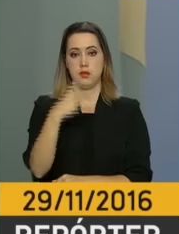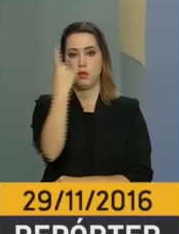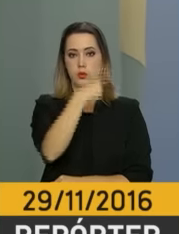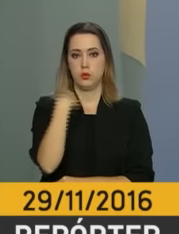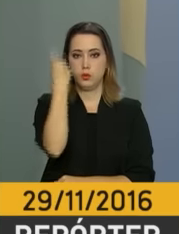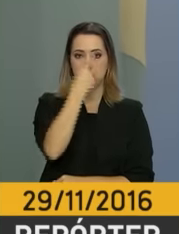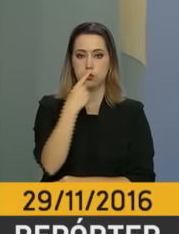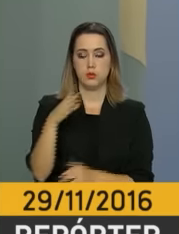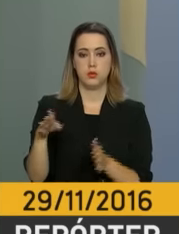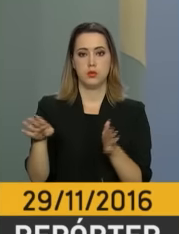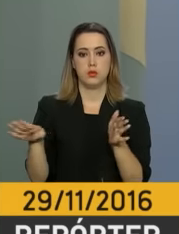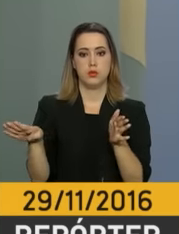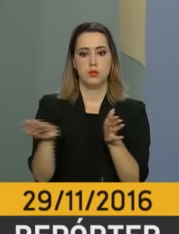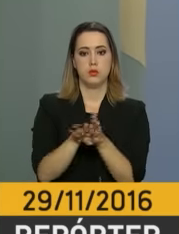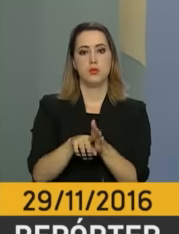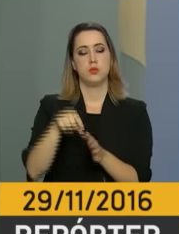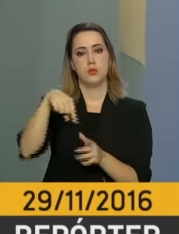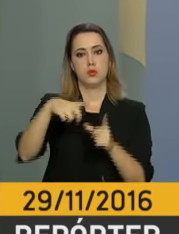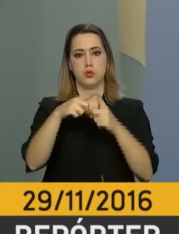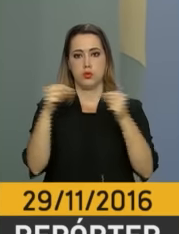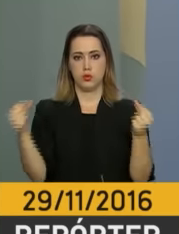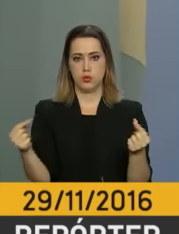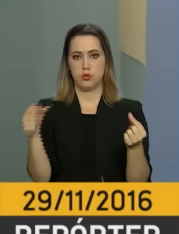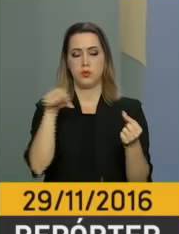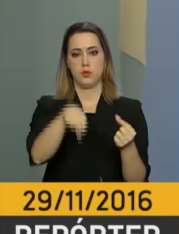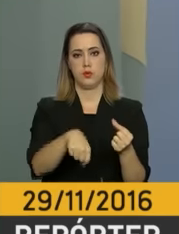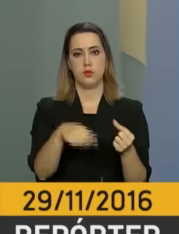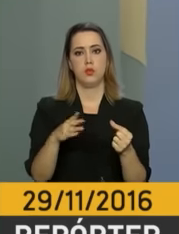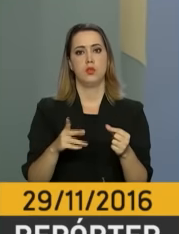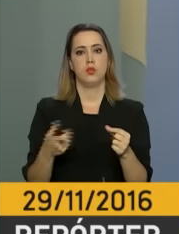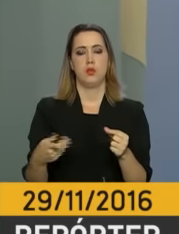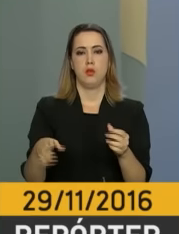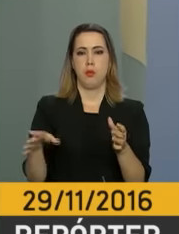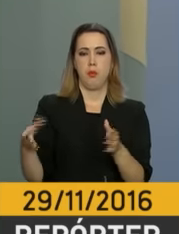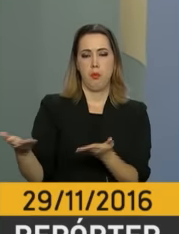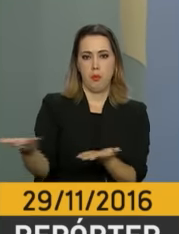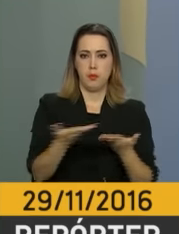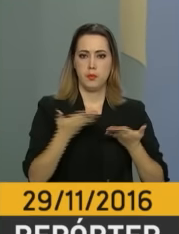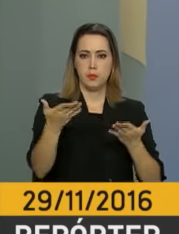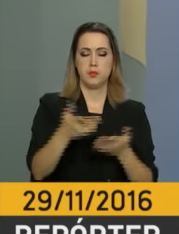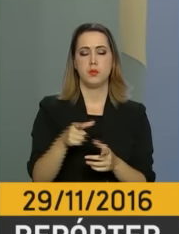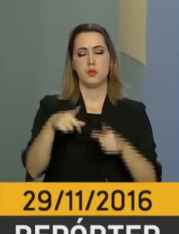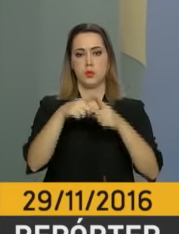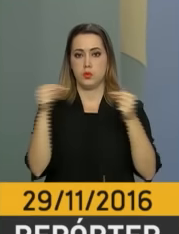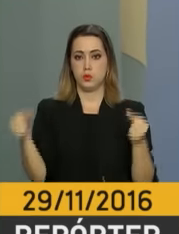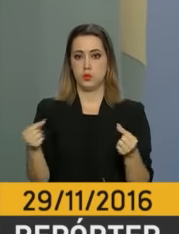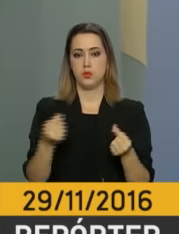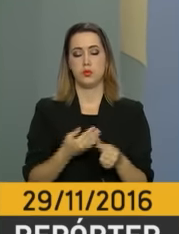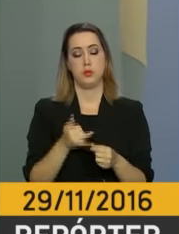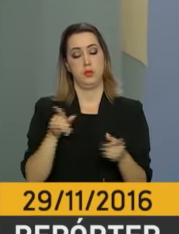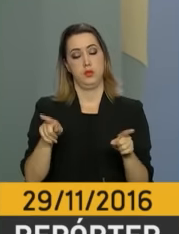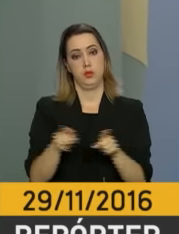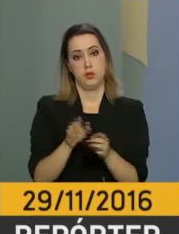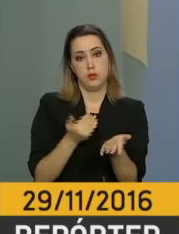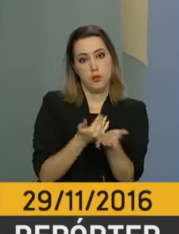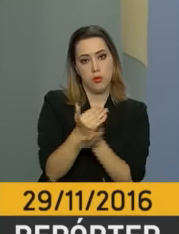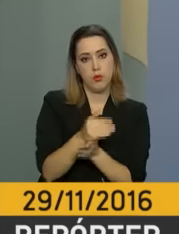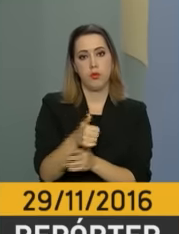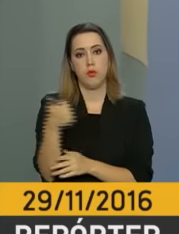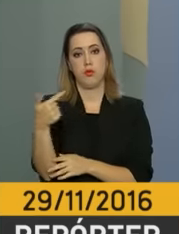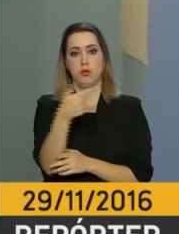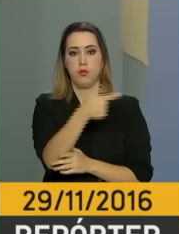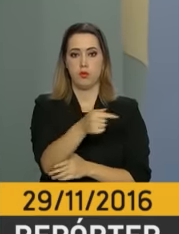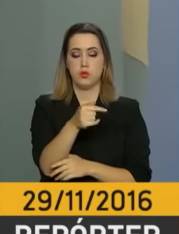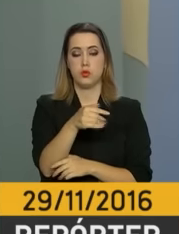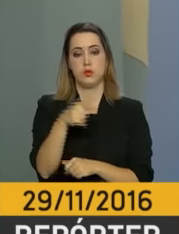destino a Brasília, onde deverão embarcar mais passageiros. Com previsão de partida às 17 horas